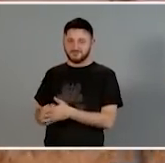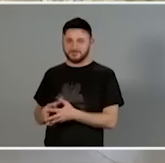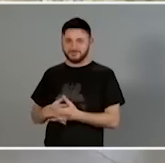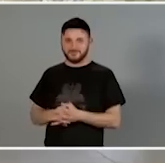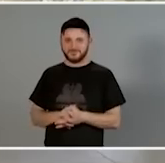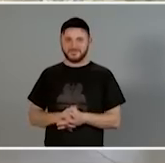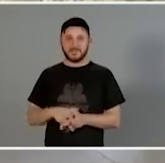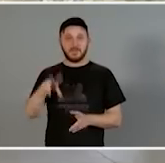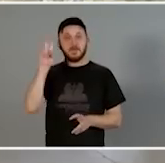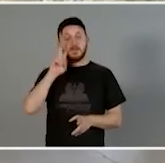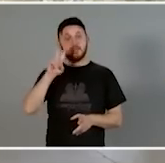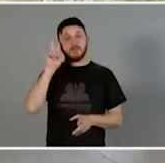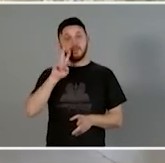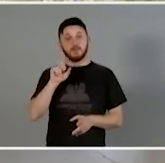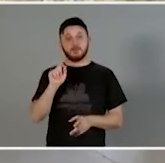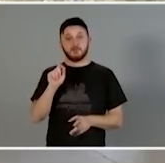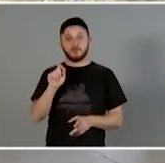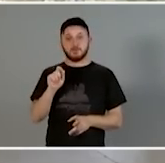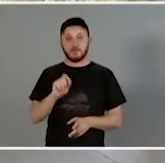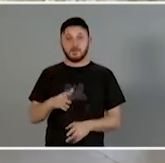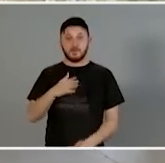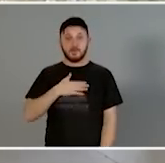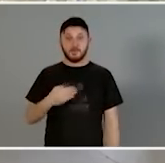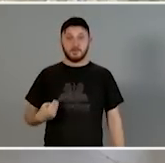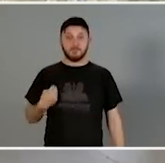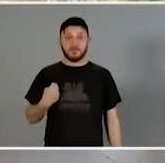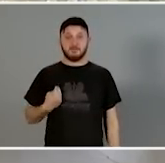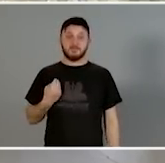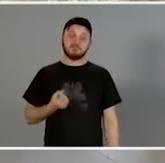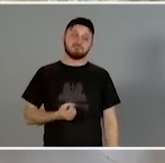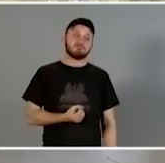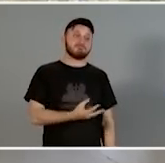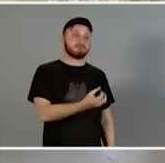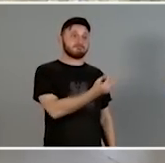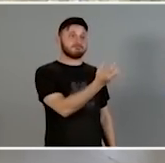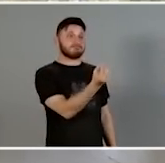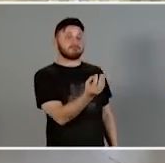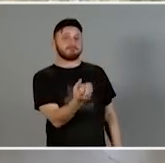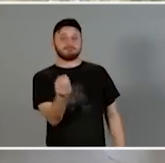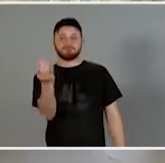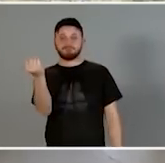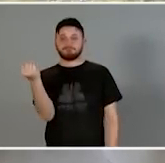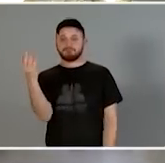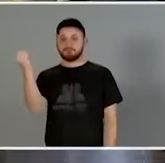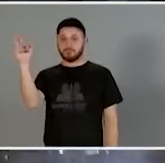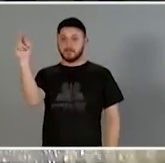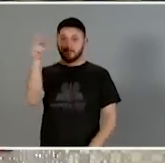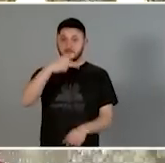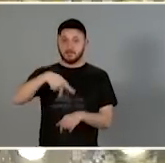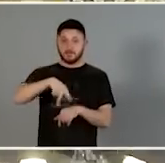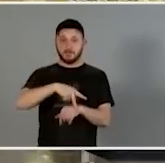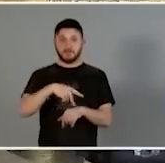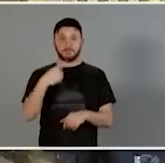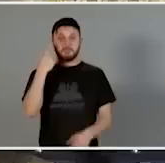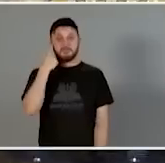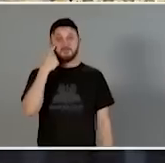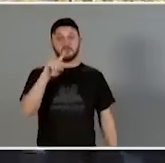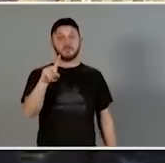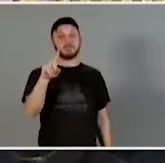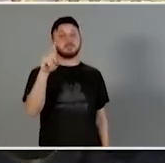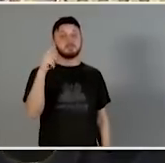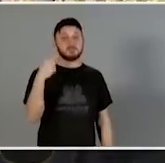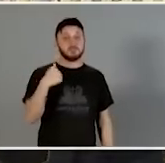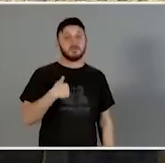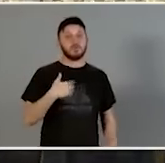E lembrar: minha vida é andar por esse país pra ver se um